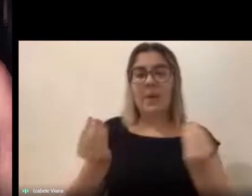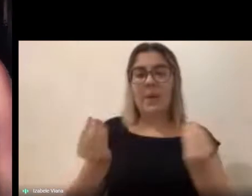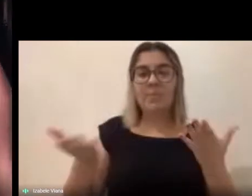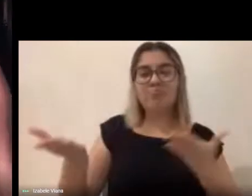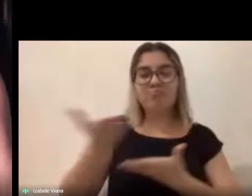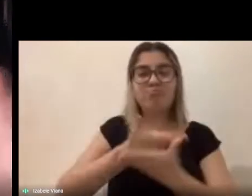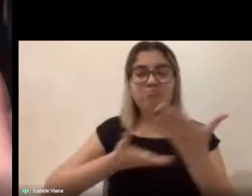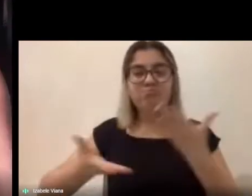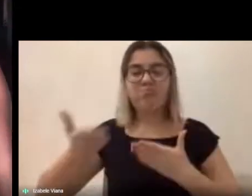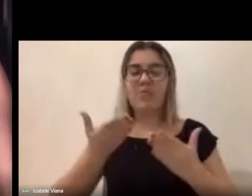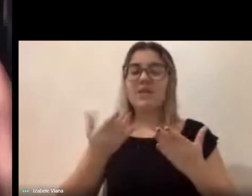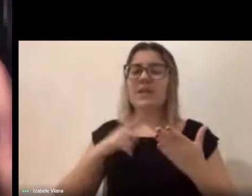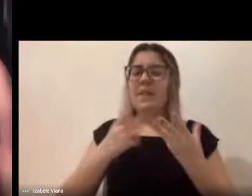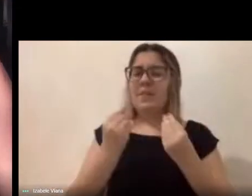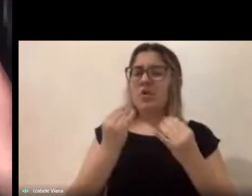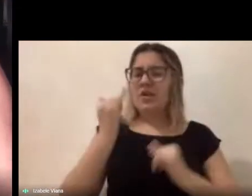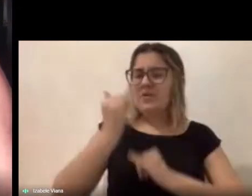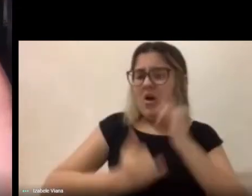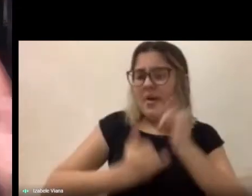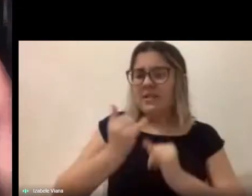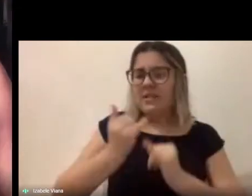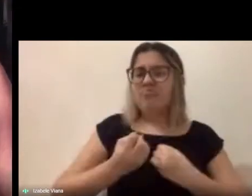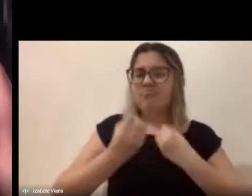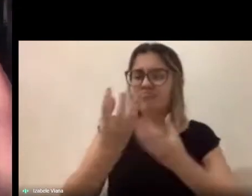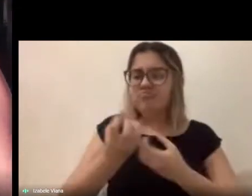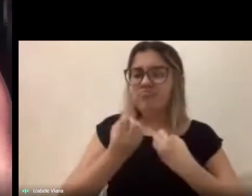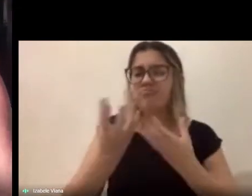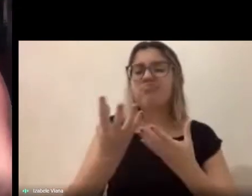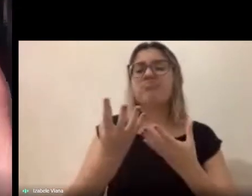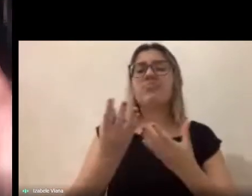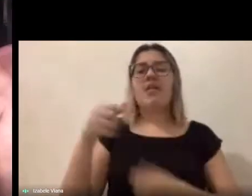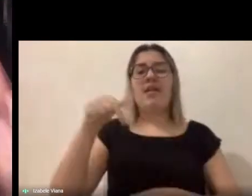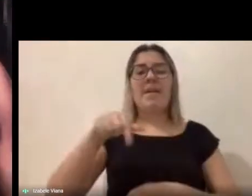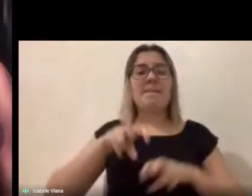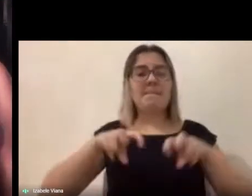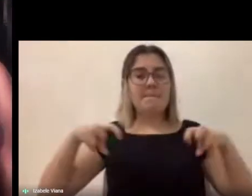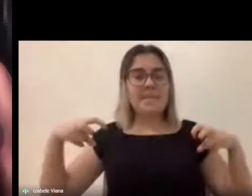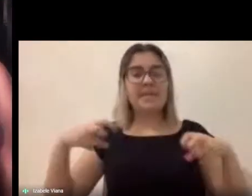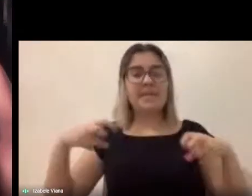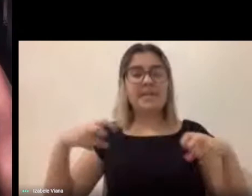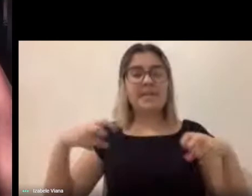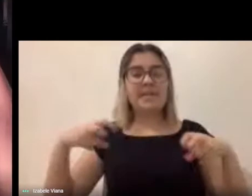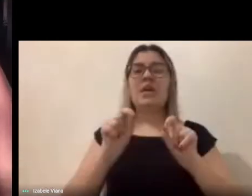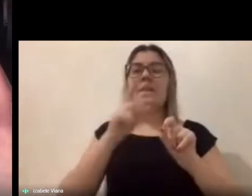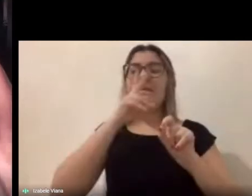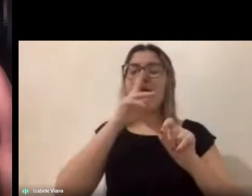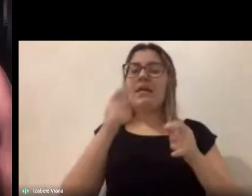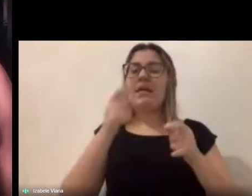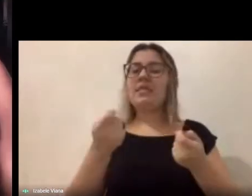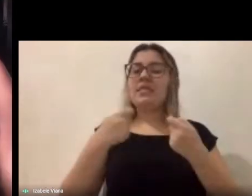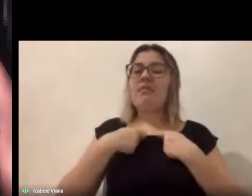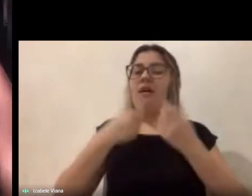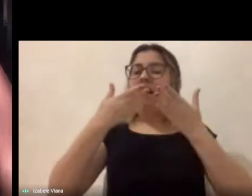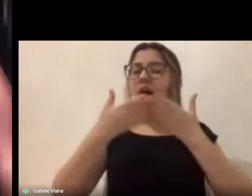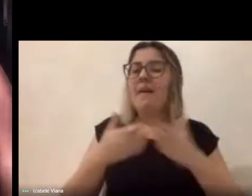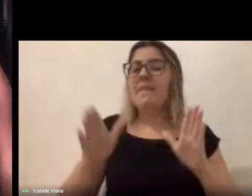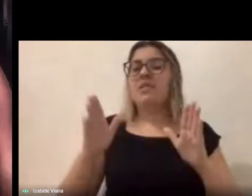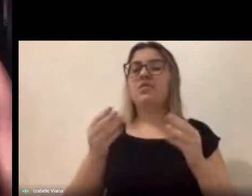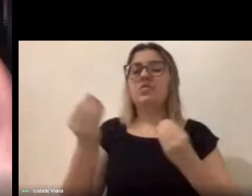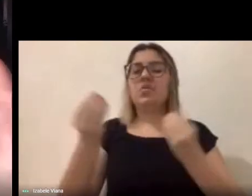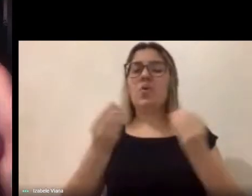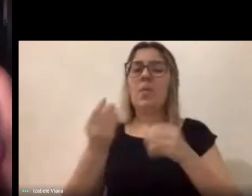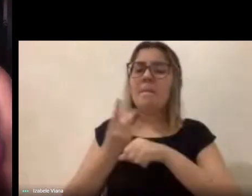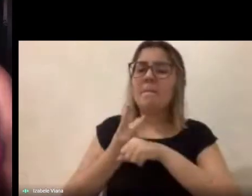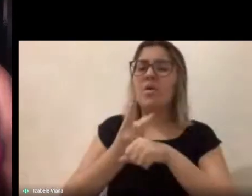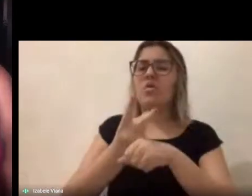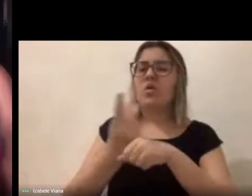aqui. E que essa mesa também seja uma porta, né, para nós procurarmos também estar por dentro,